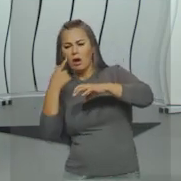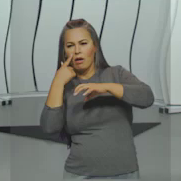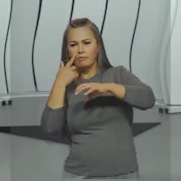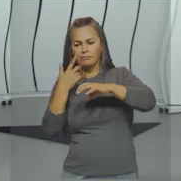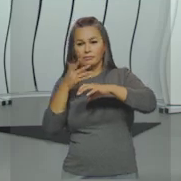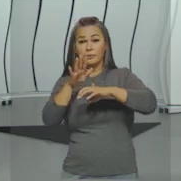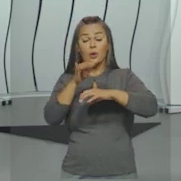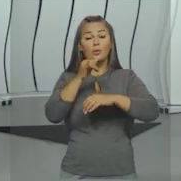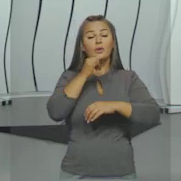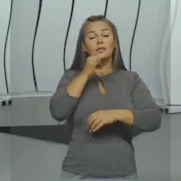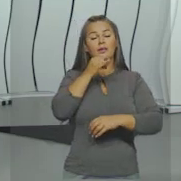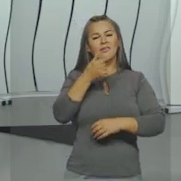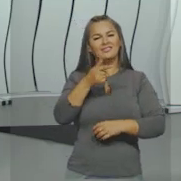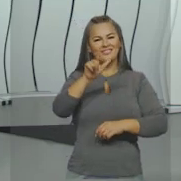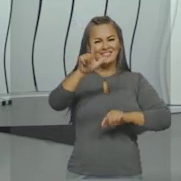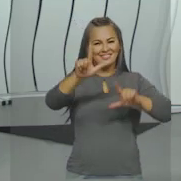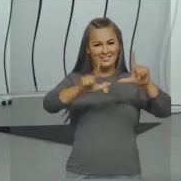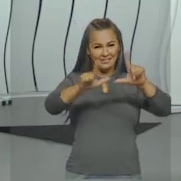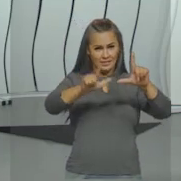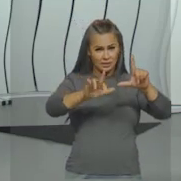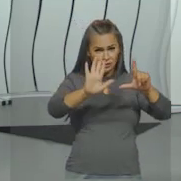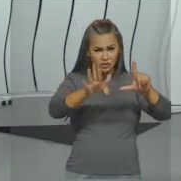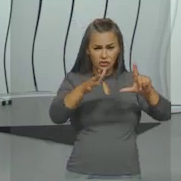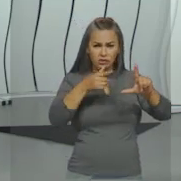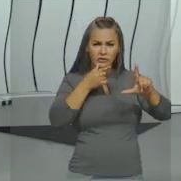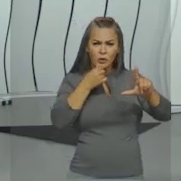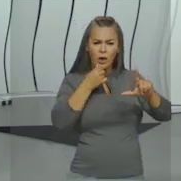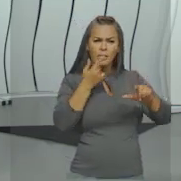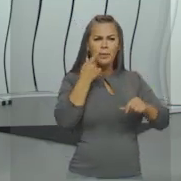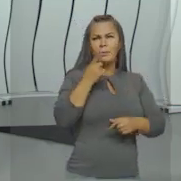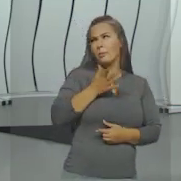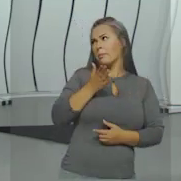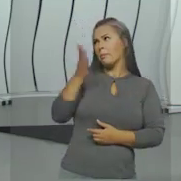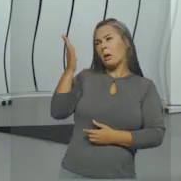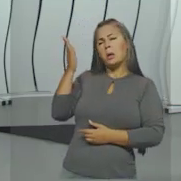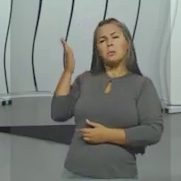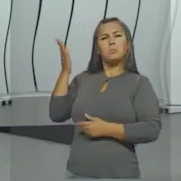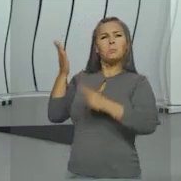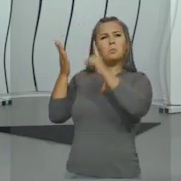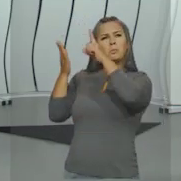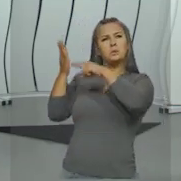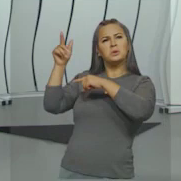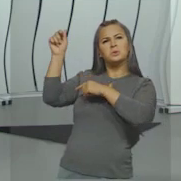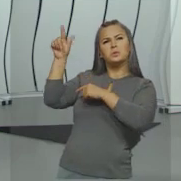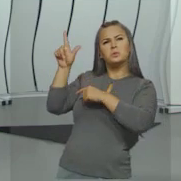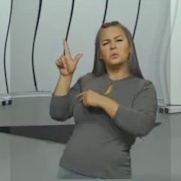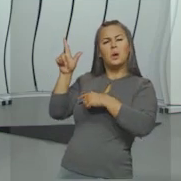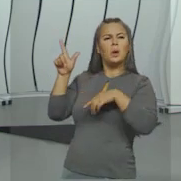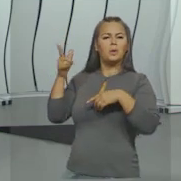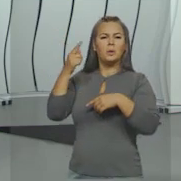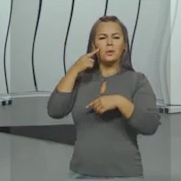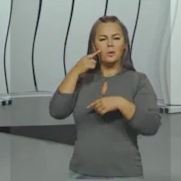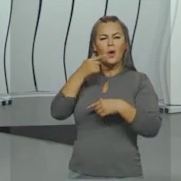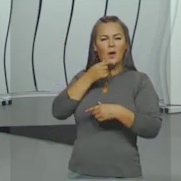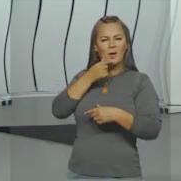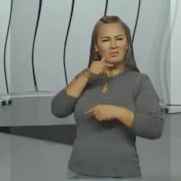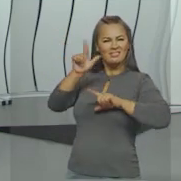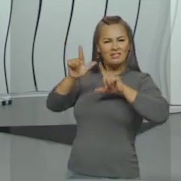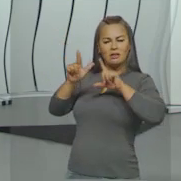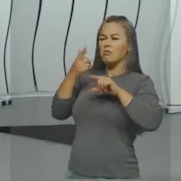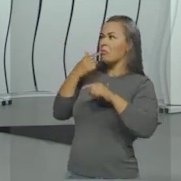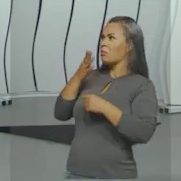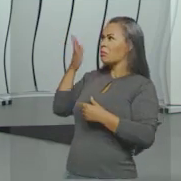nuvenzinha desenhada, né? Um solzinho em alguns estados, nuvem no outro, aí ele fala assim, olha, hoje o dia vai ser chuvoso em